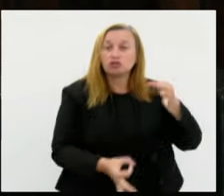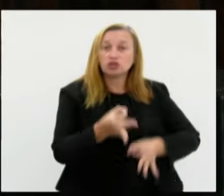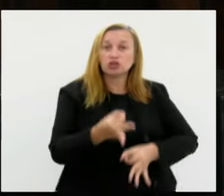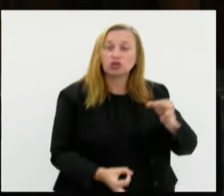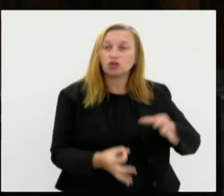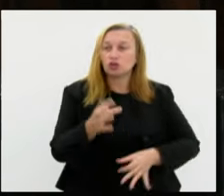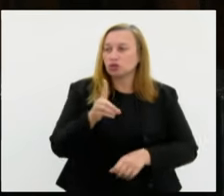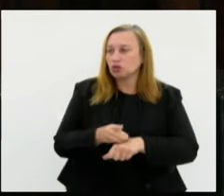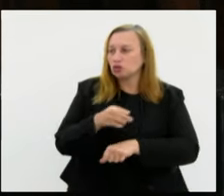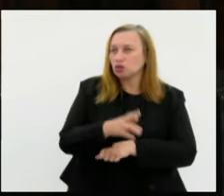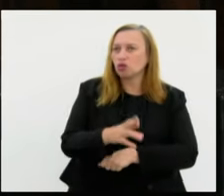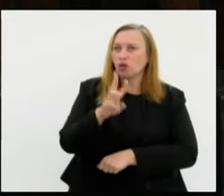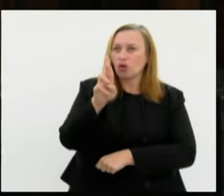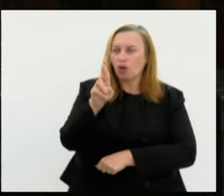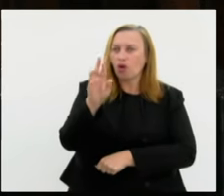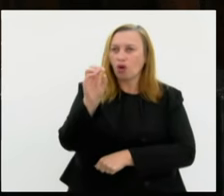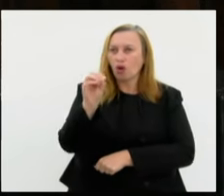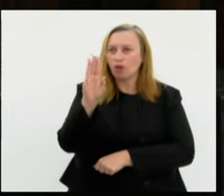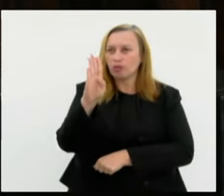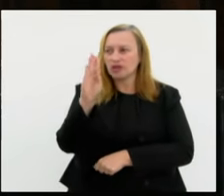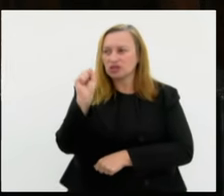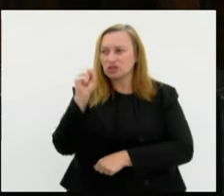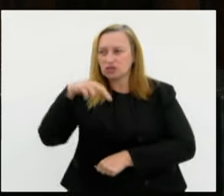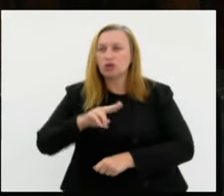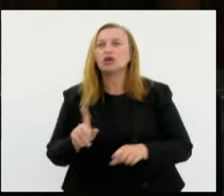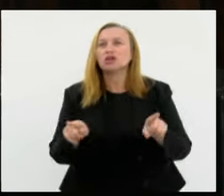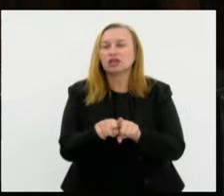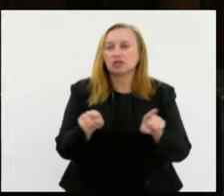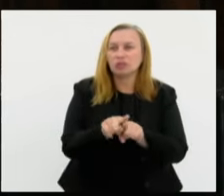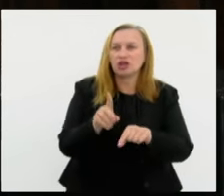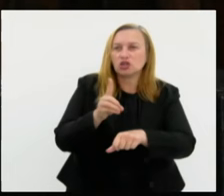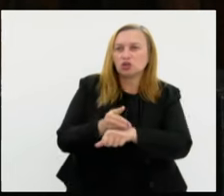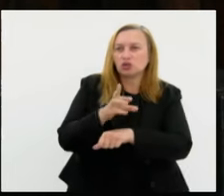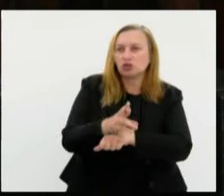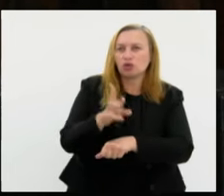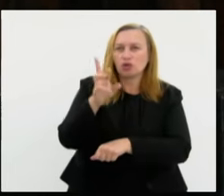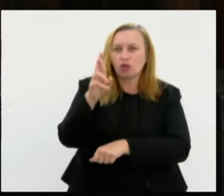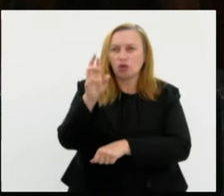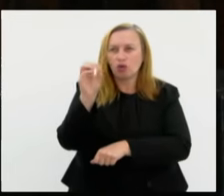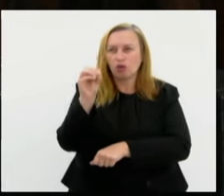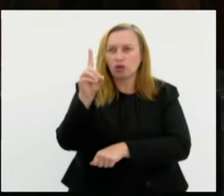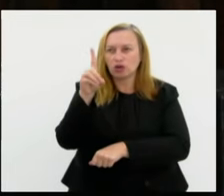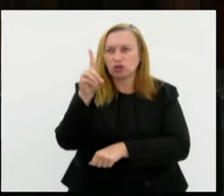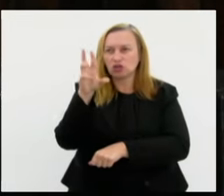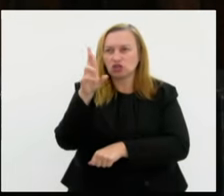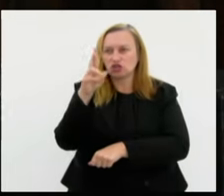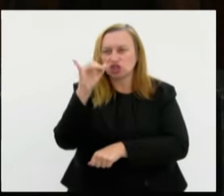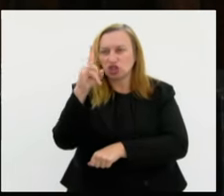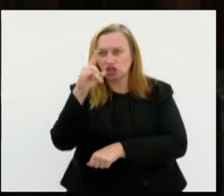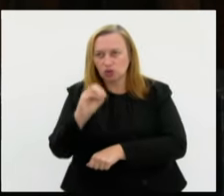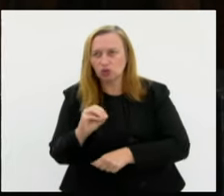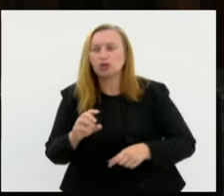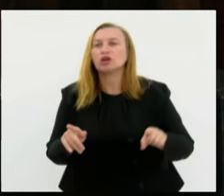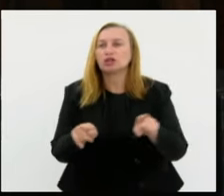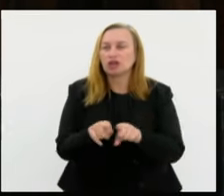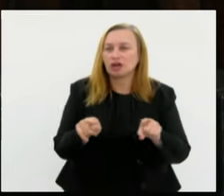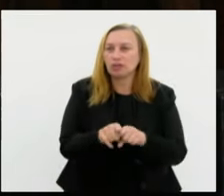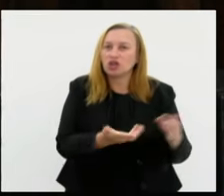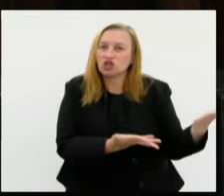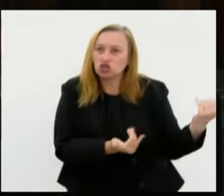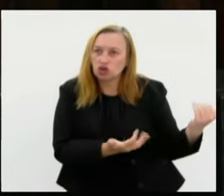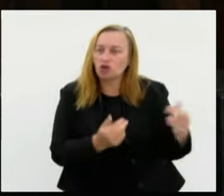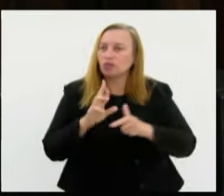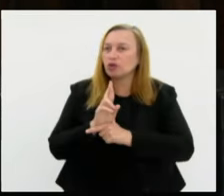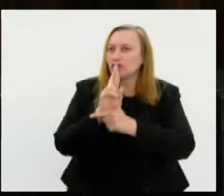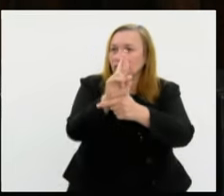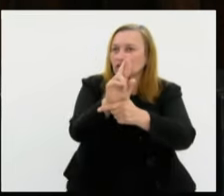Robson, assim como o Dr. Rodrigo Lopes, que está conosco aqui, assim como ao jovem procurador, Dr. Dante, que